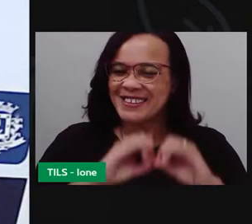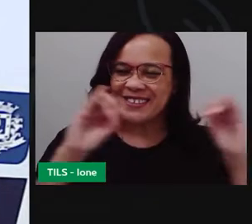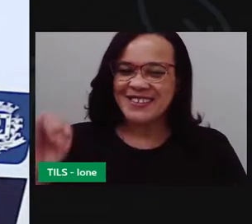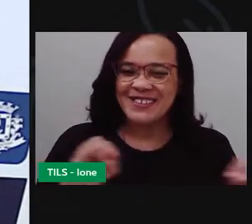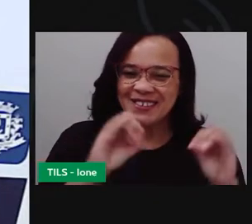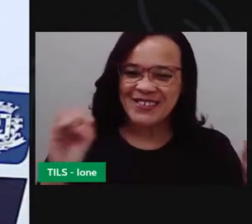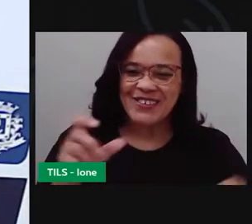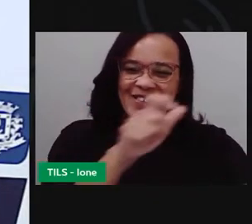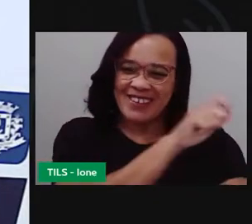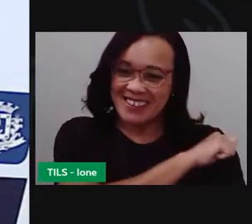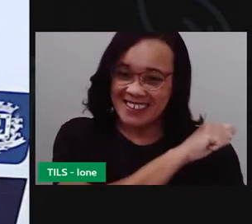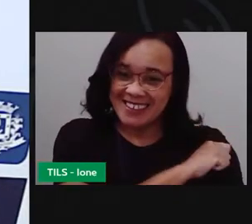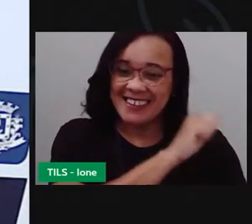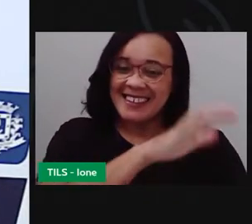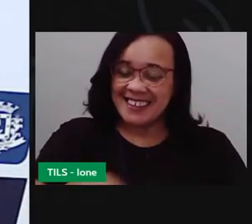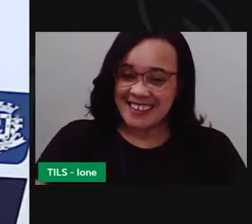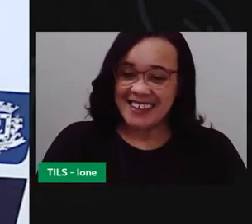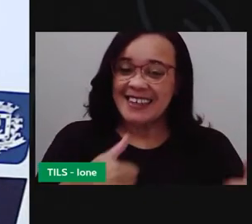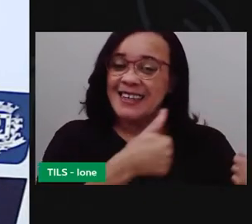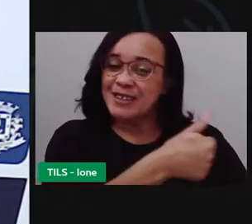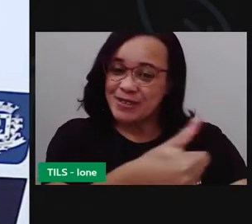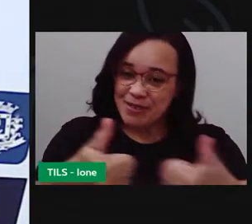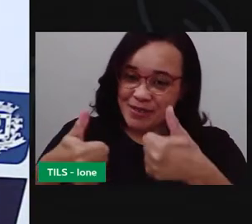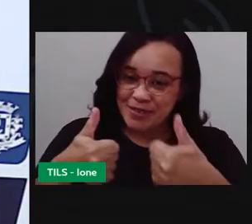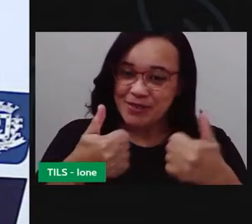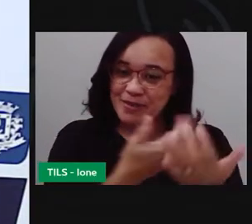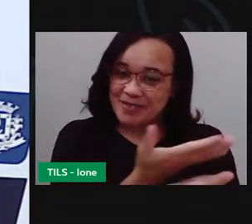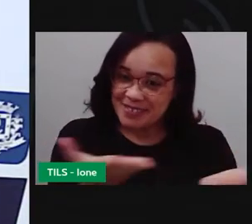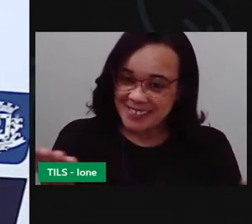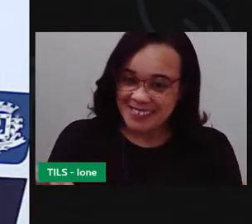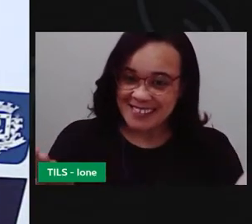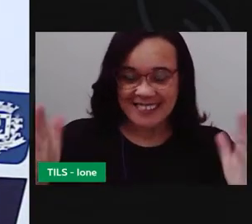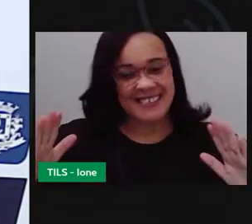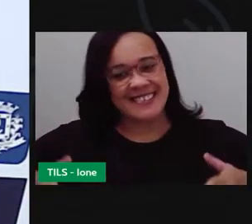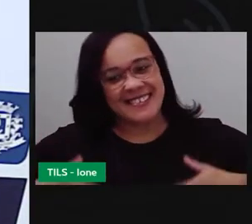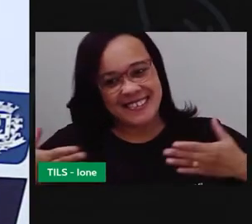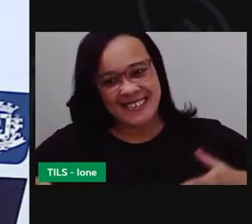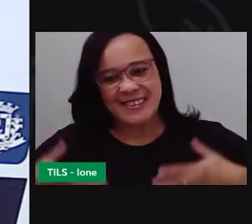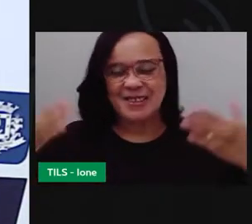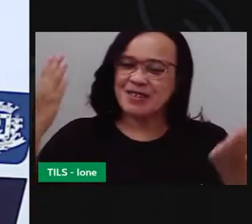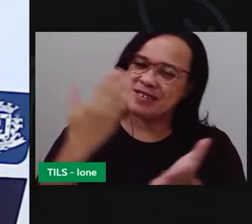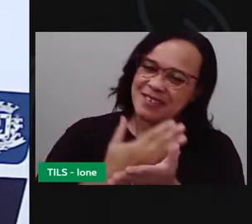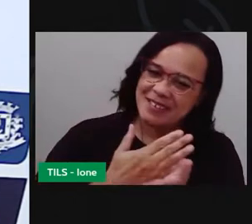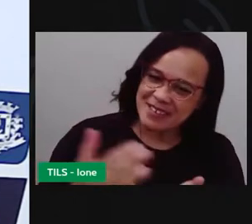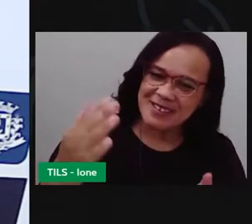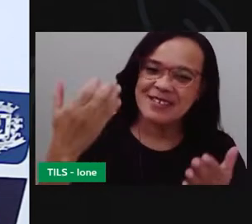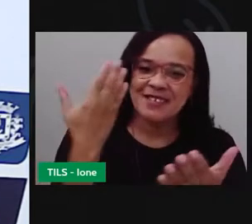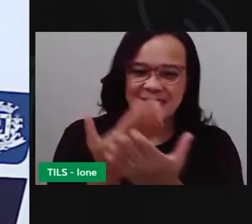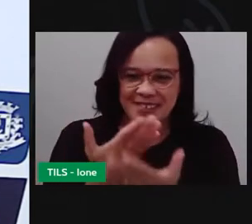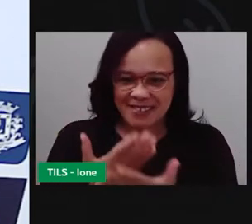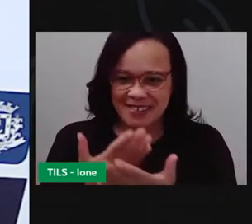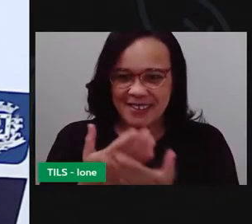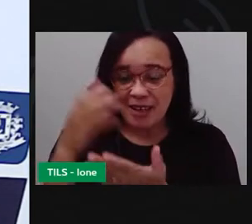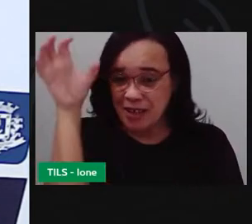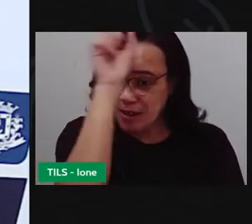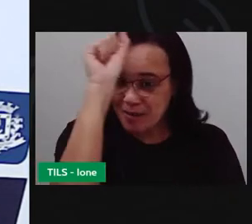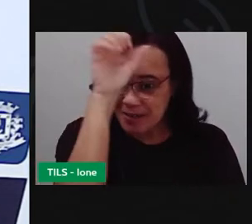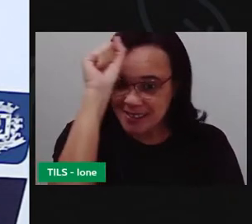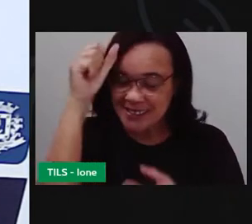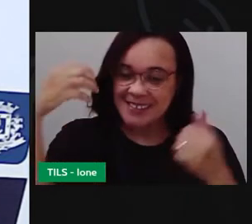Olá, crianças! Tudo bem com vocês? Animados para começar mais um momento de